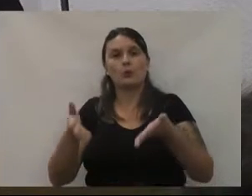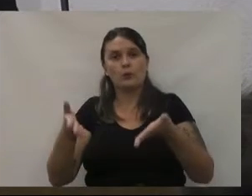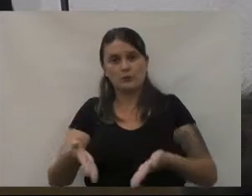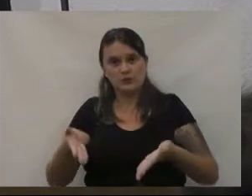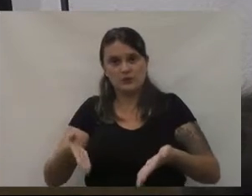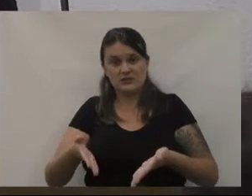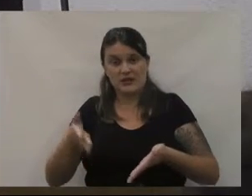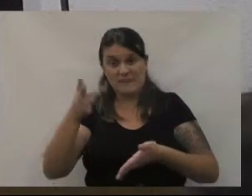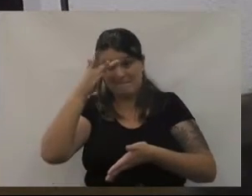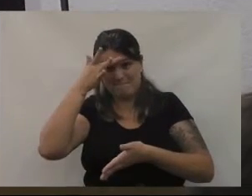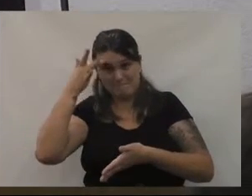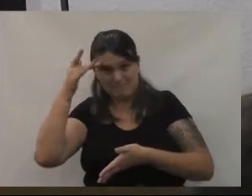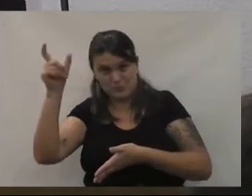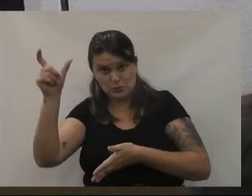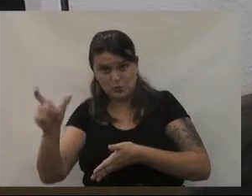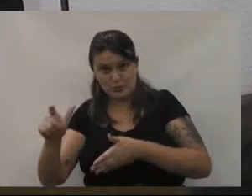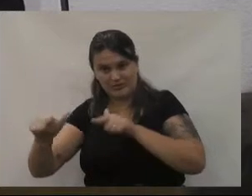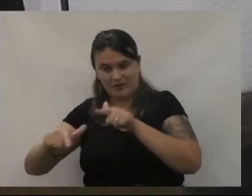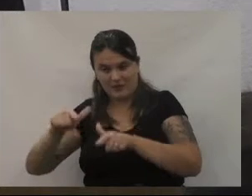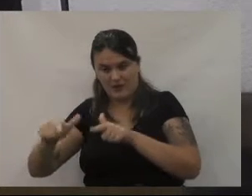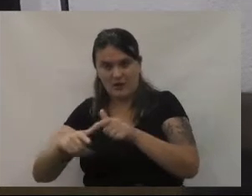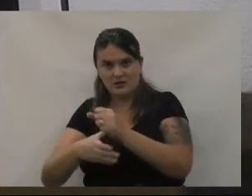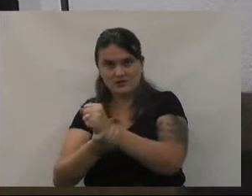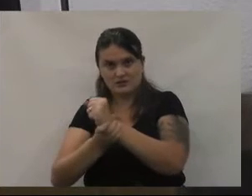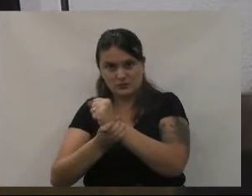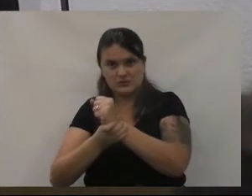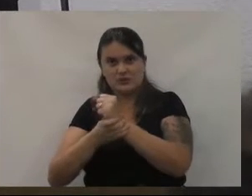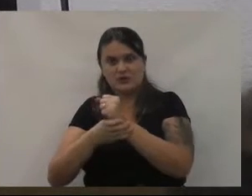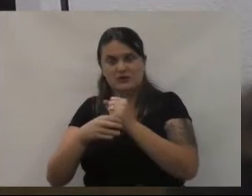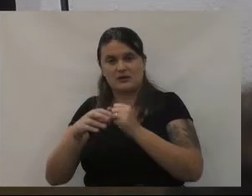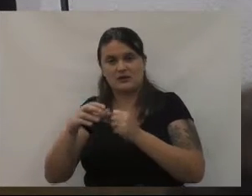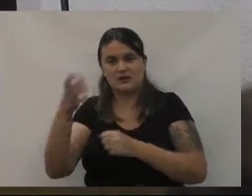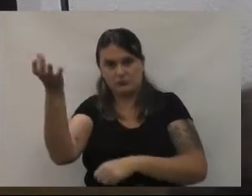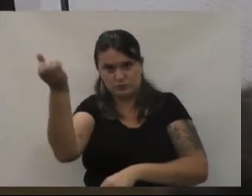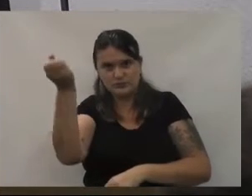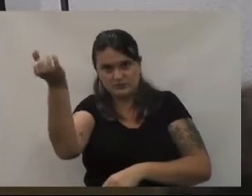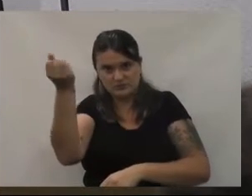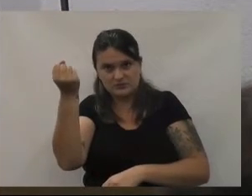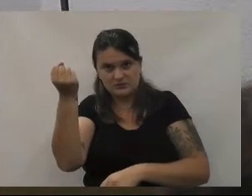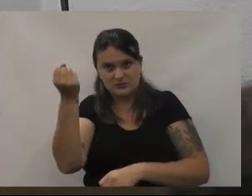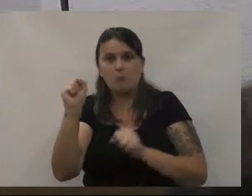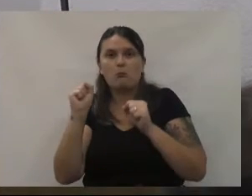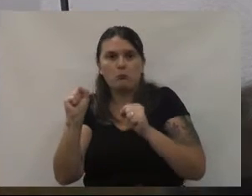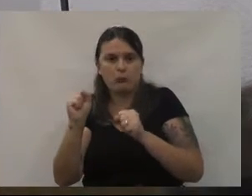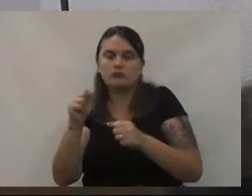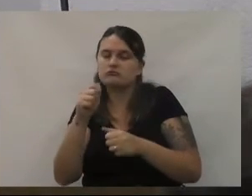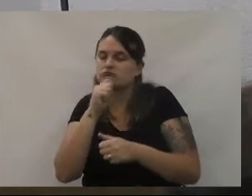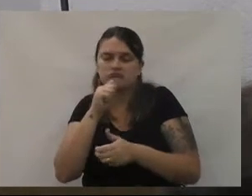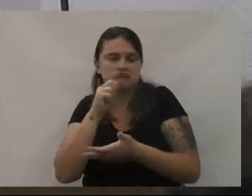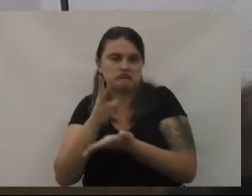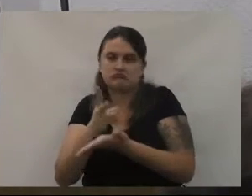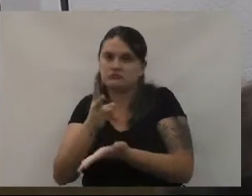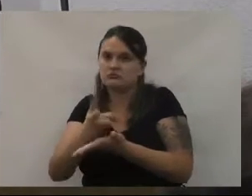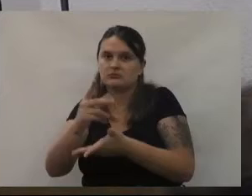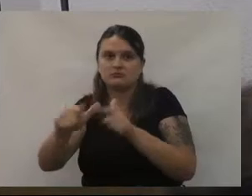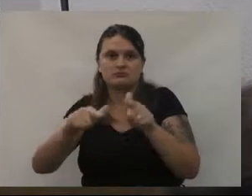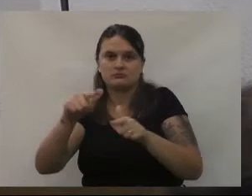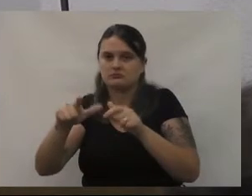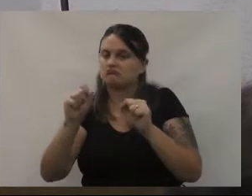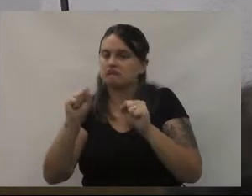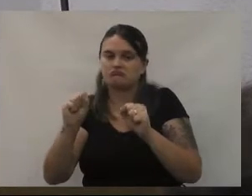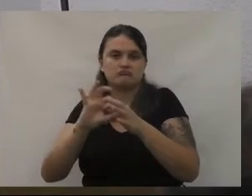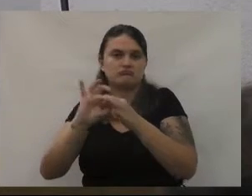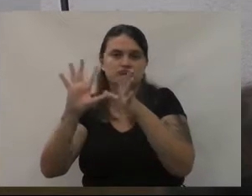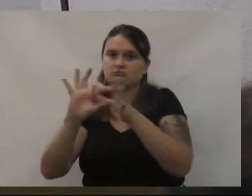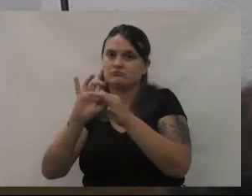Hoje, o trabalhador segurado da Previdência, que se aposenta, ele pode continuar trabalhando. Ele continua trabalhando,